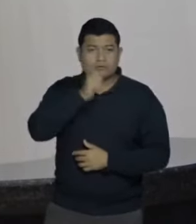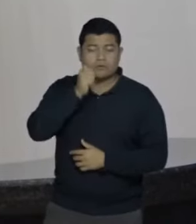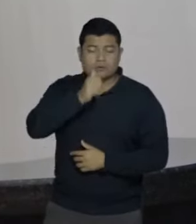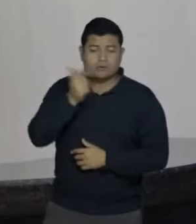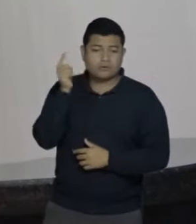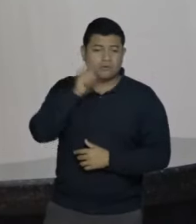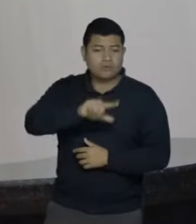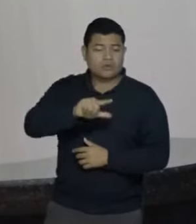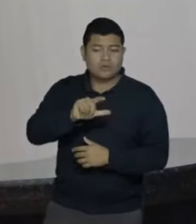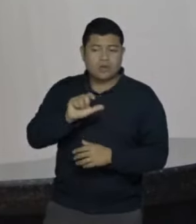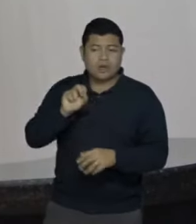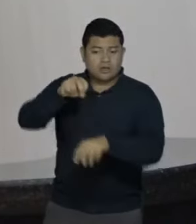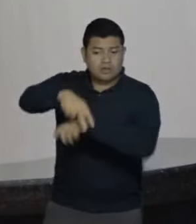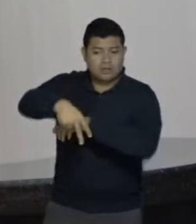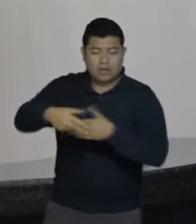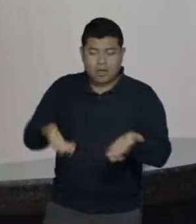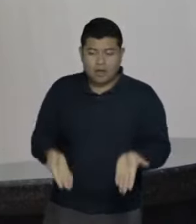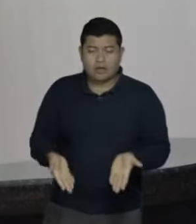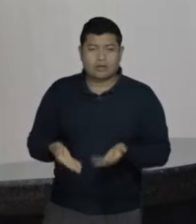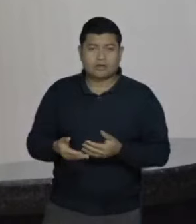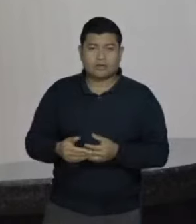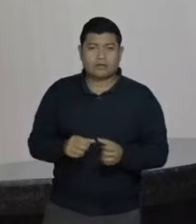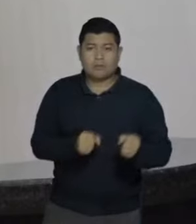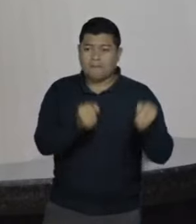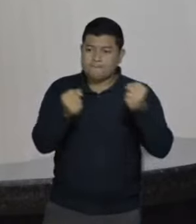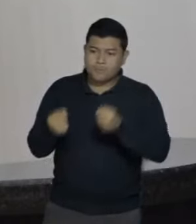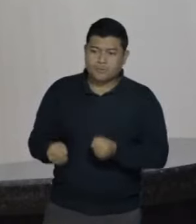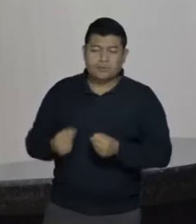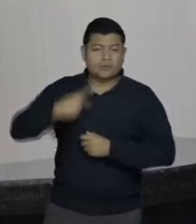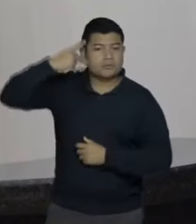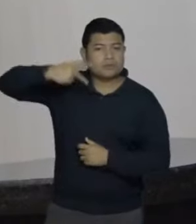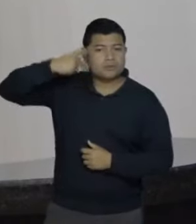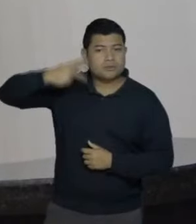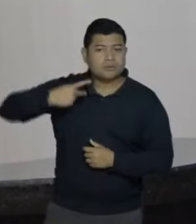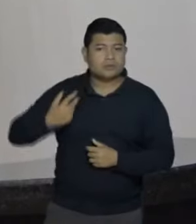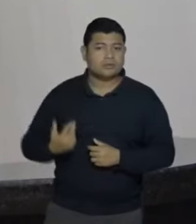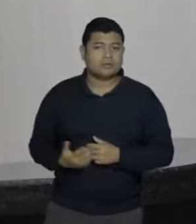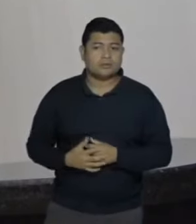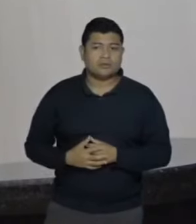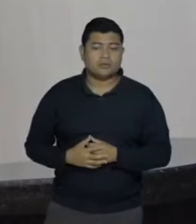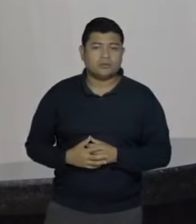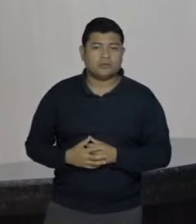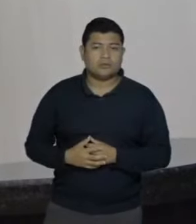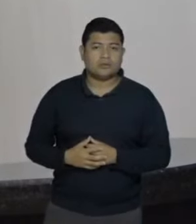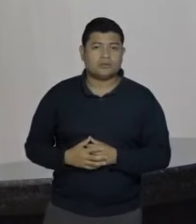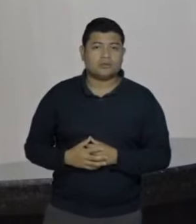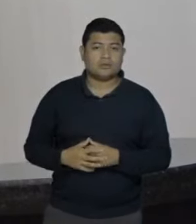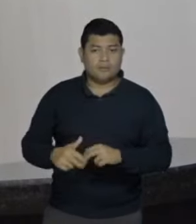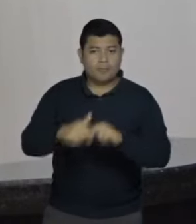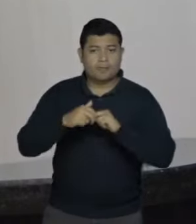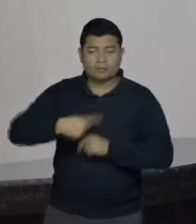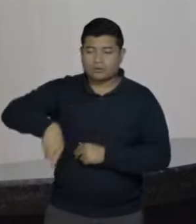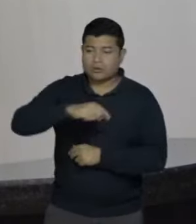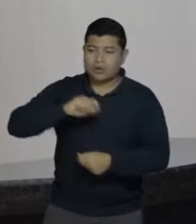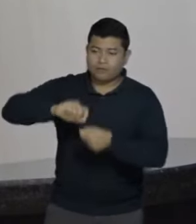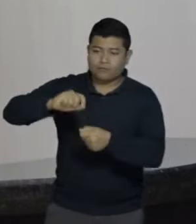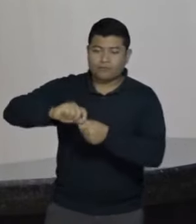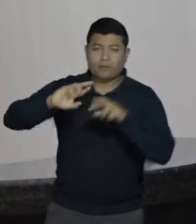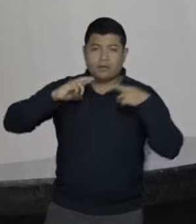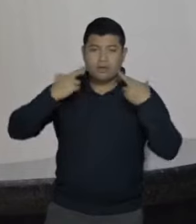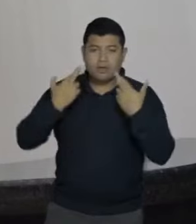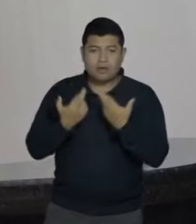de decisão de poder no espaço da política é por isso que a gente faz audiências como nós